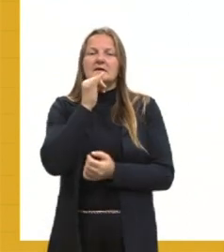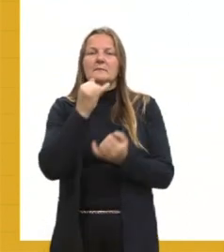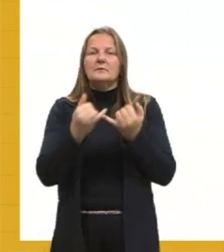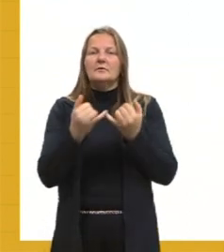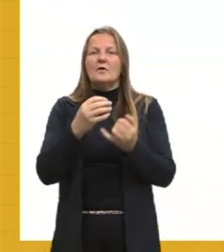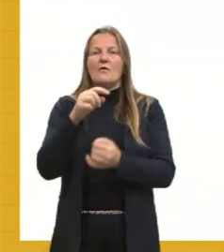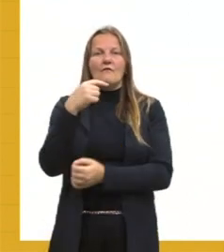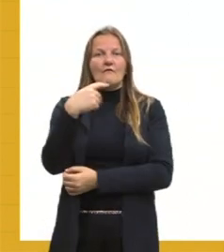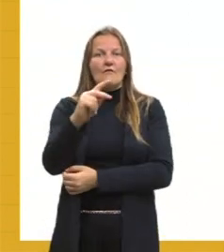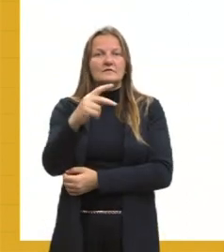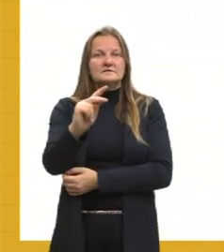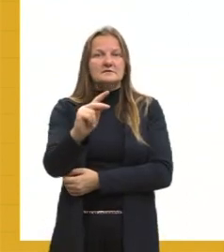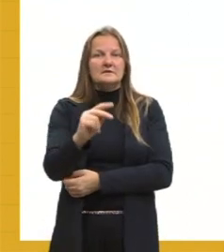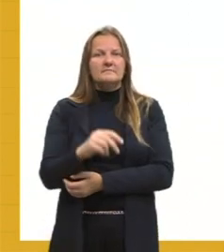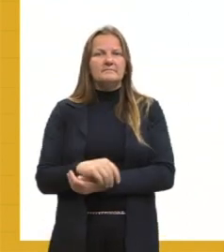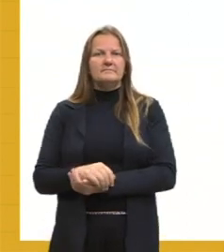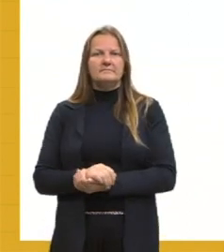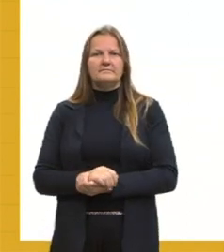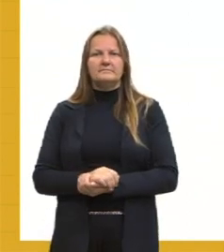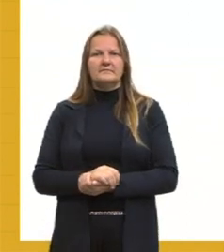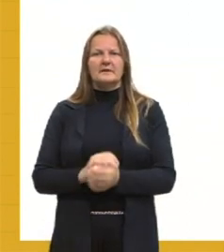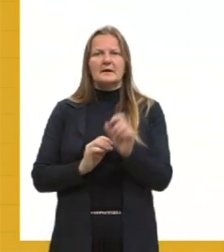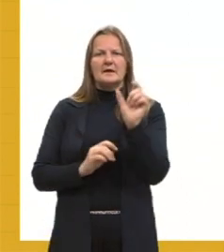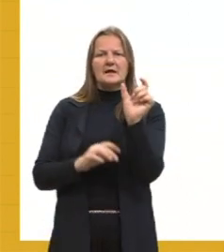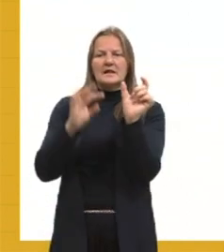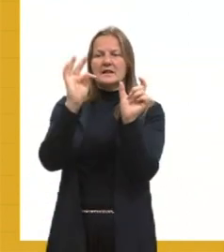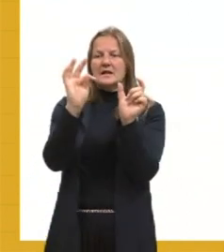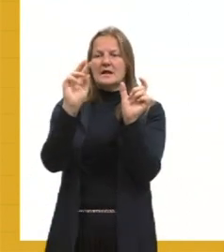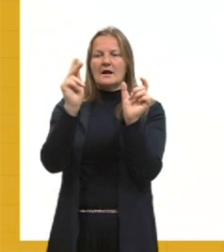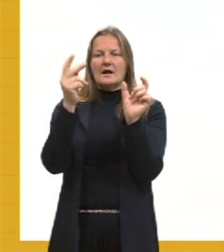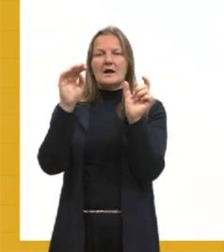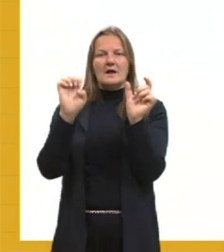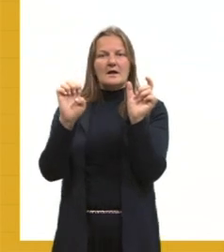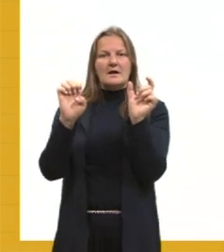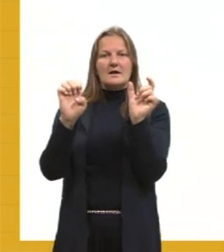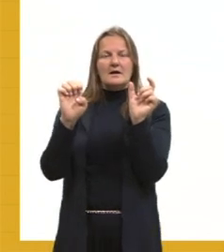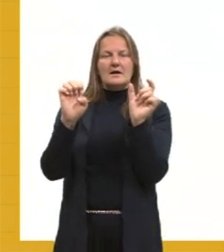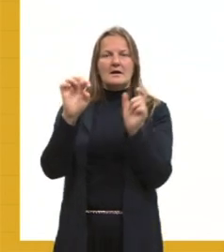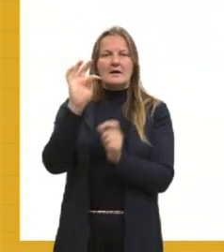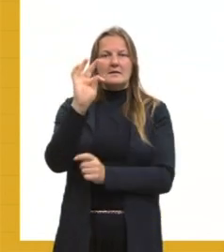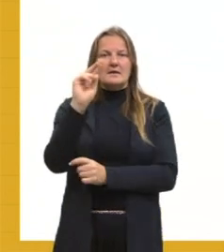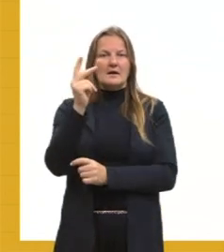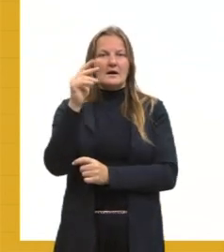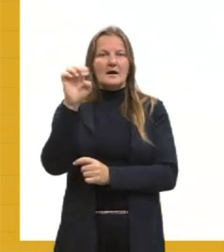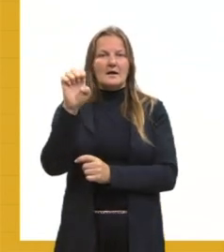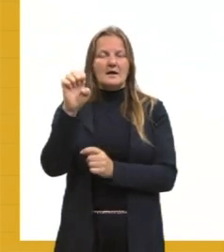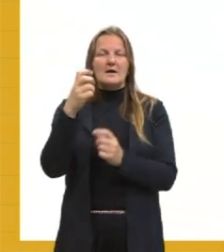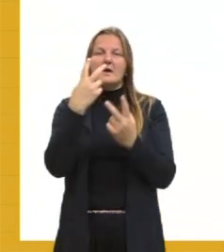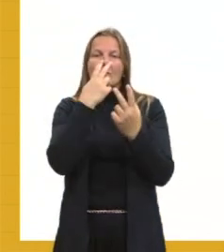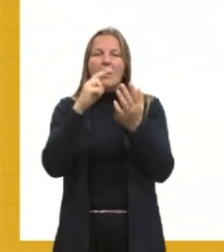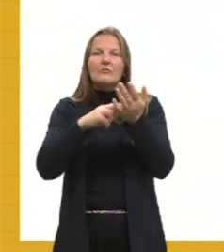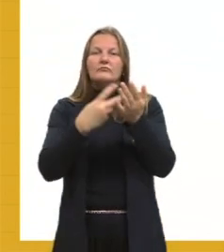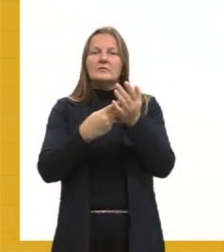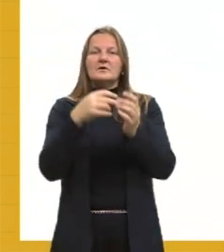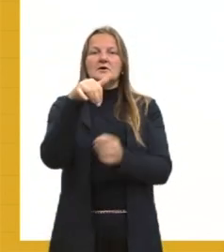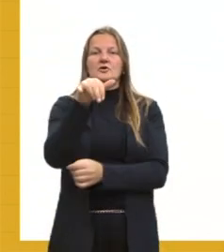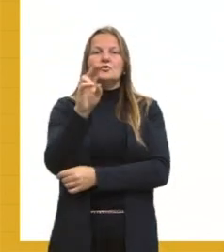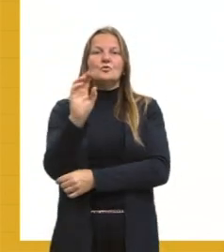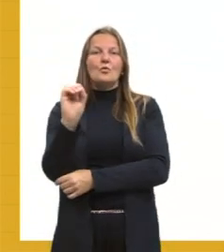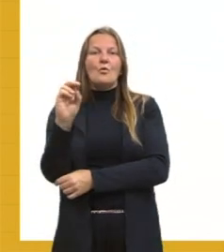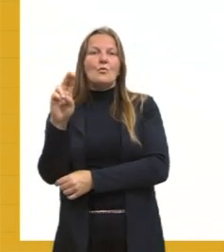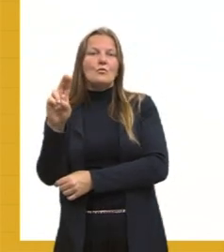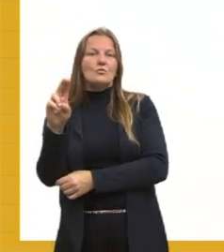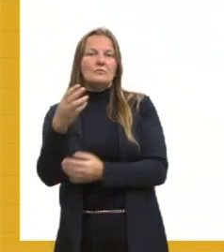que é o você ele chamavam de t h e né era o di era o you Então esse era um termo usado